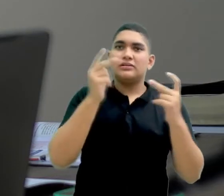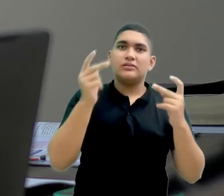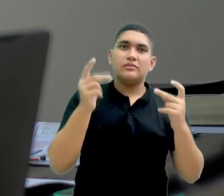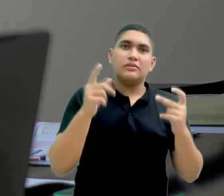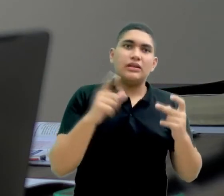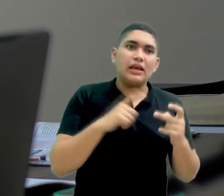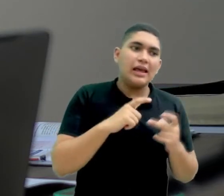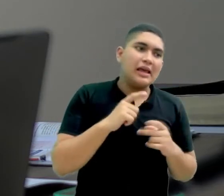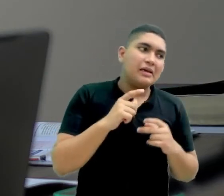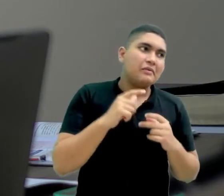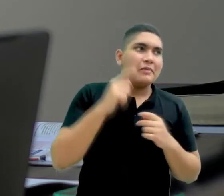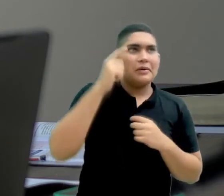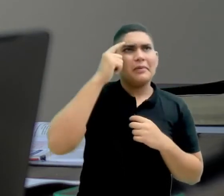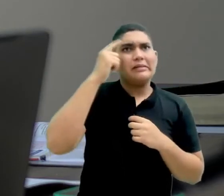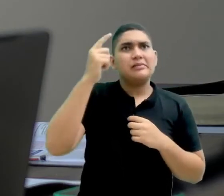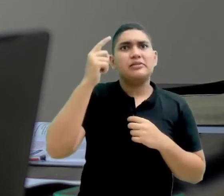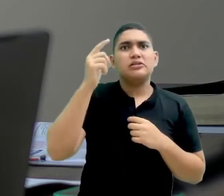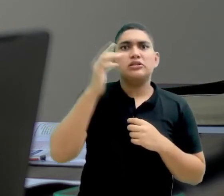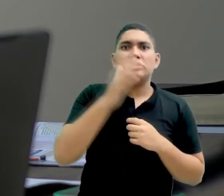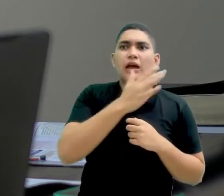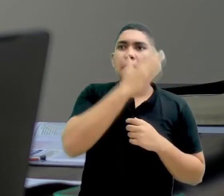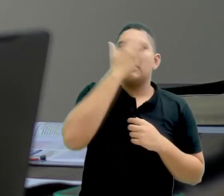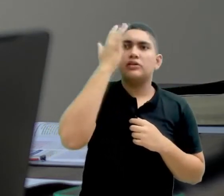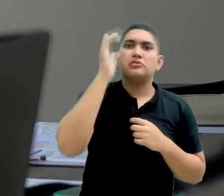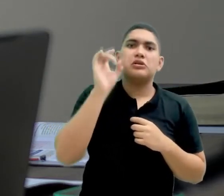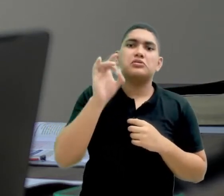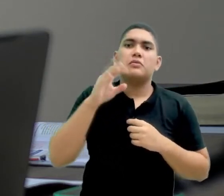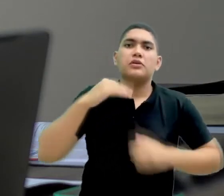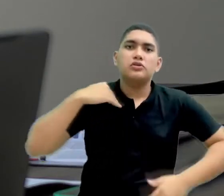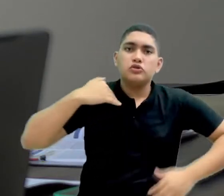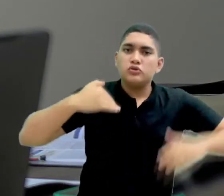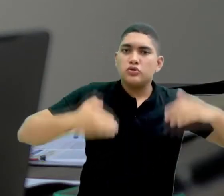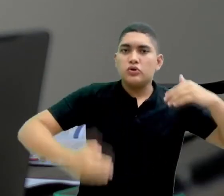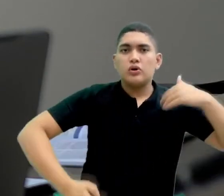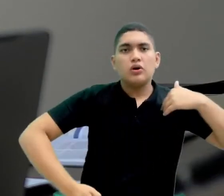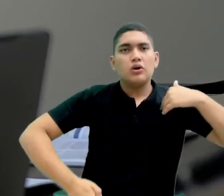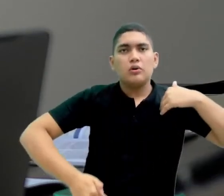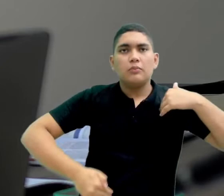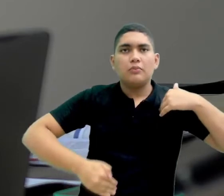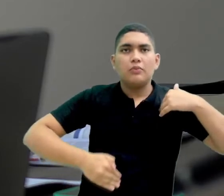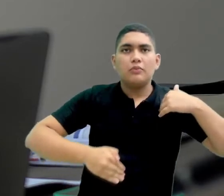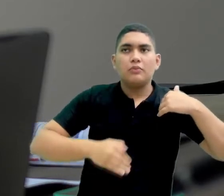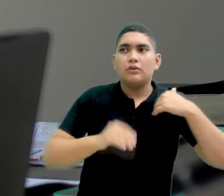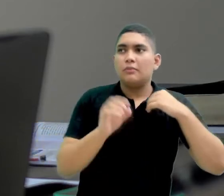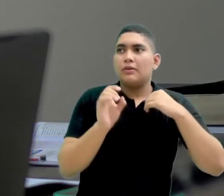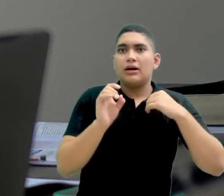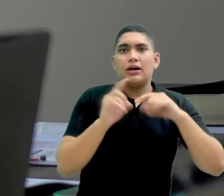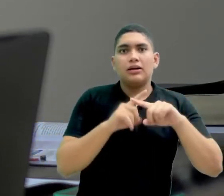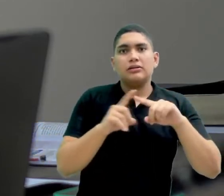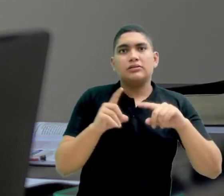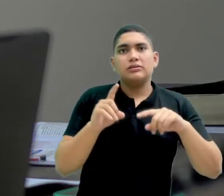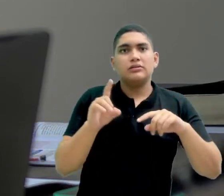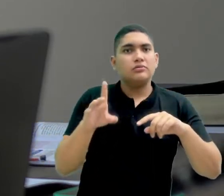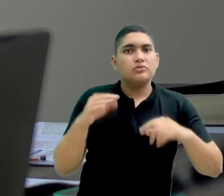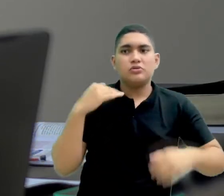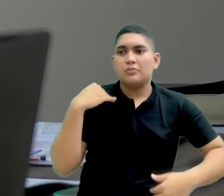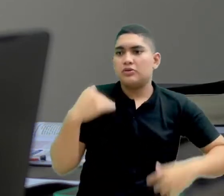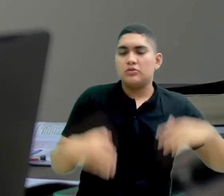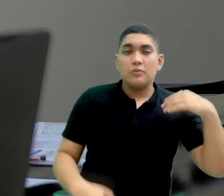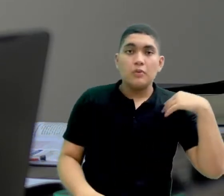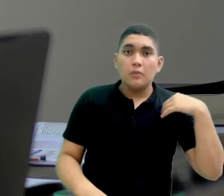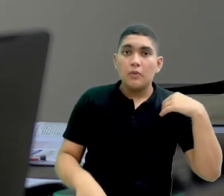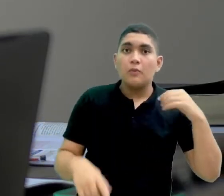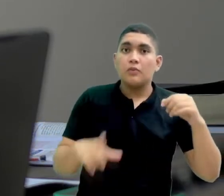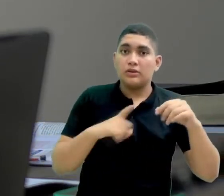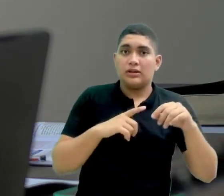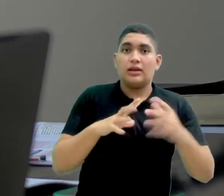corpo, né? A ideia aqui é que é um aprofundamento abordando o homem não somente como um corpo, mas como alma, né? Como